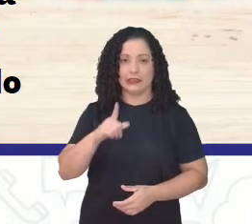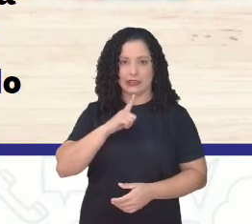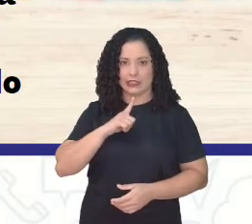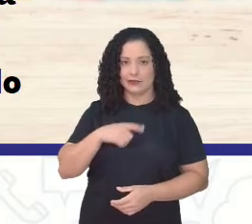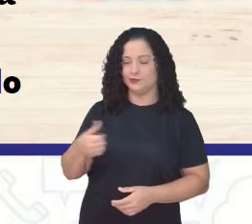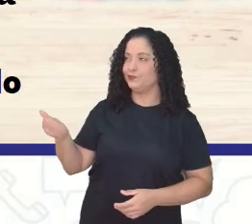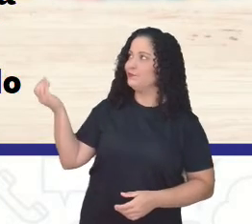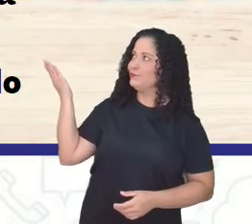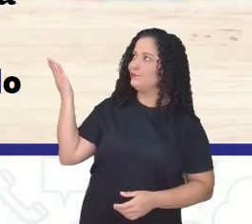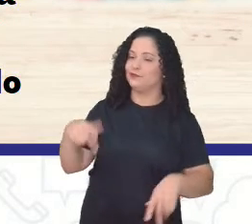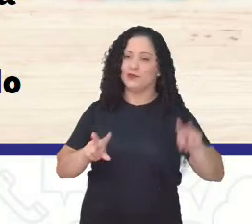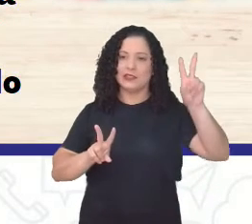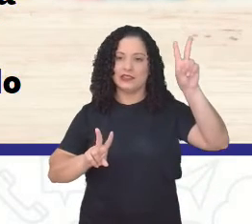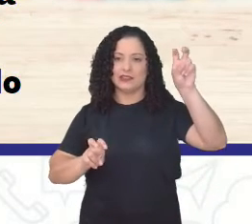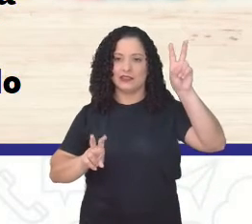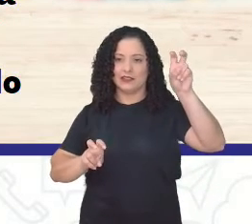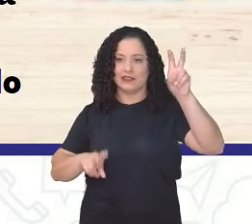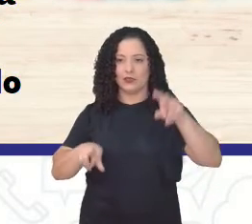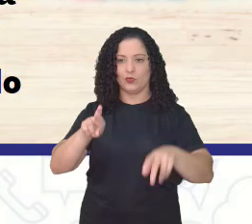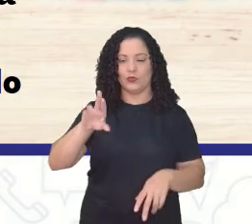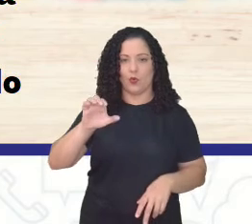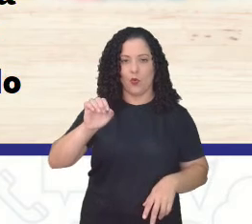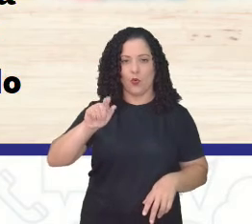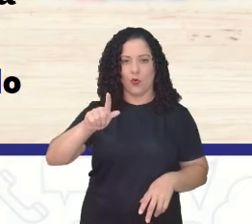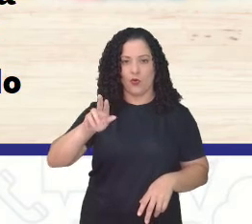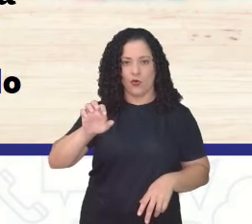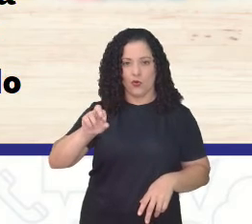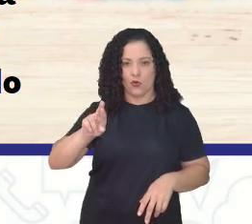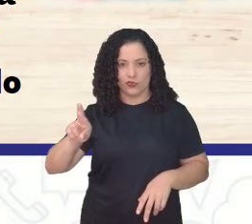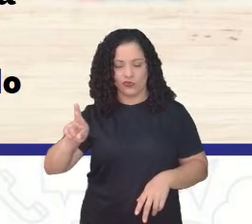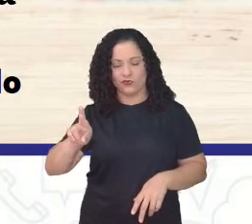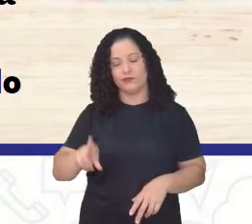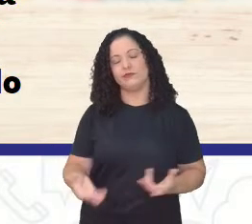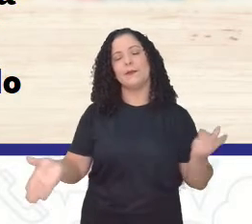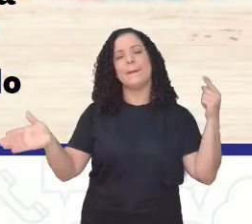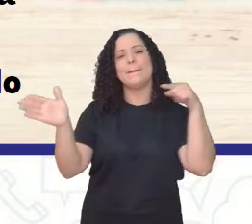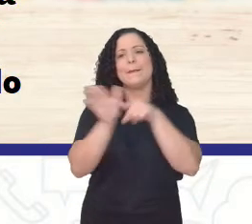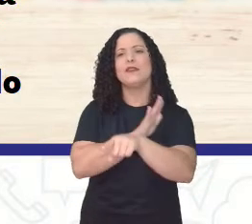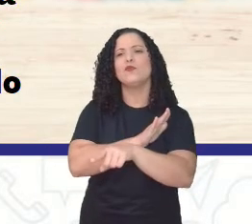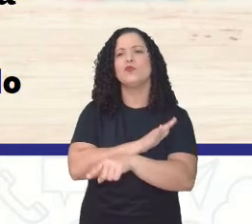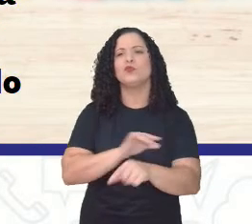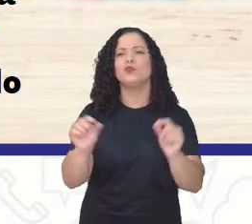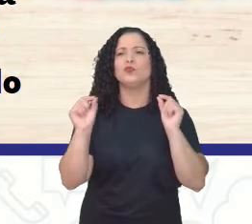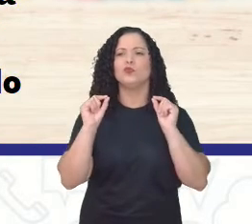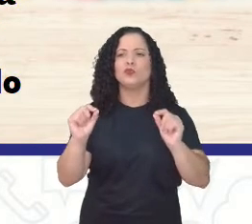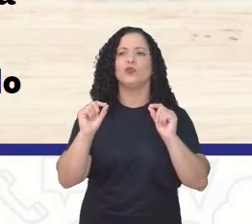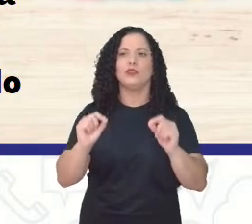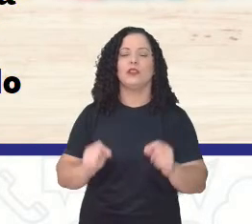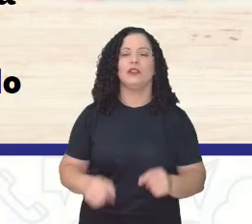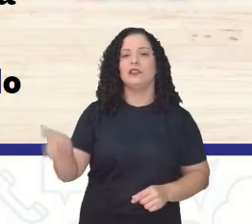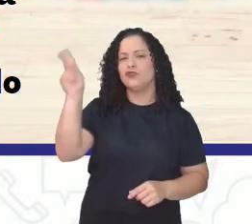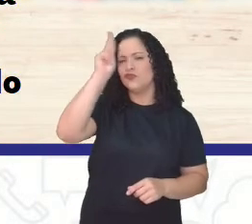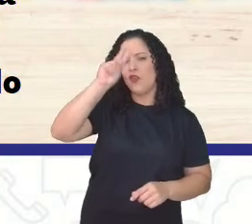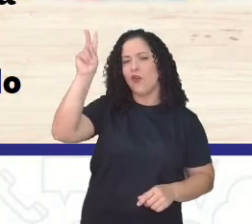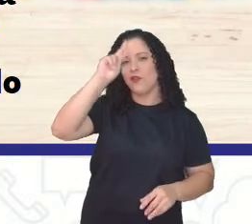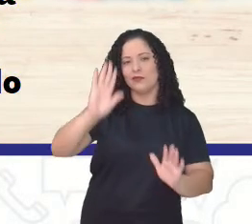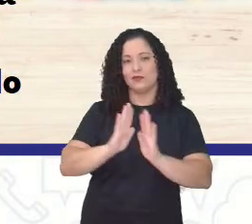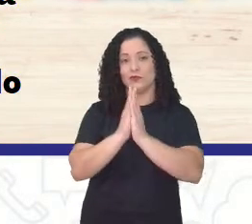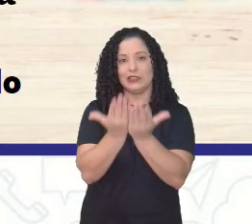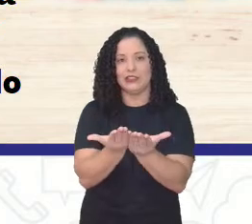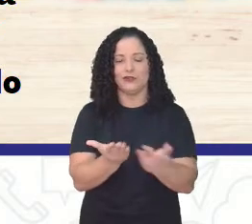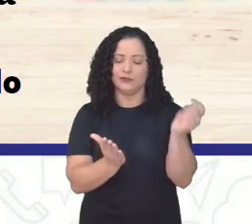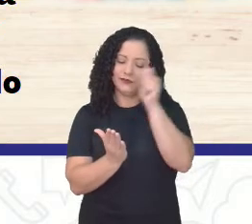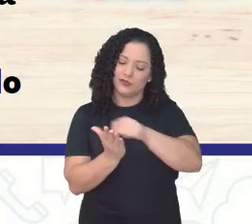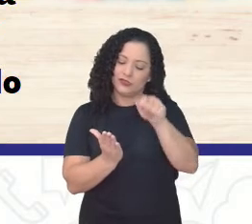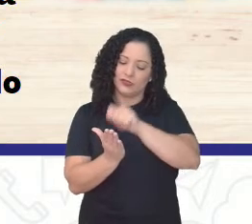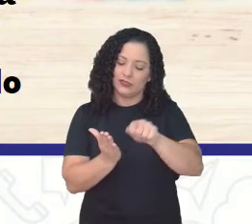uma citação do Roger Chartier. Minha primeira pergunta será a seguinte: como na longa história do livro e da relação escrita,